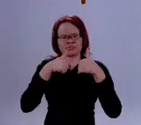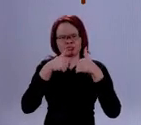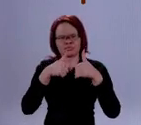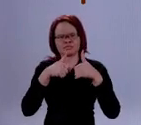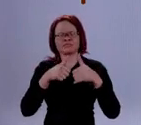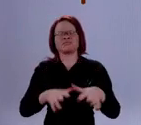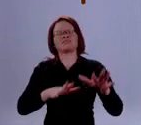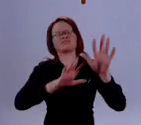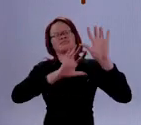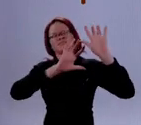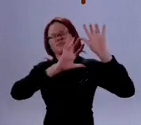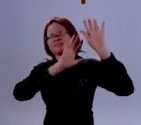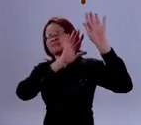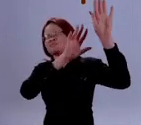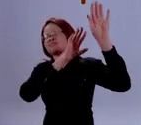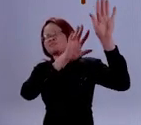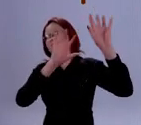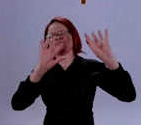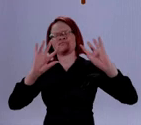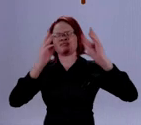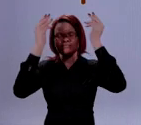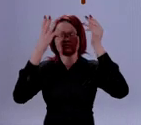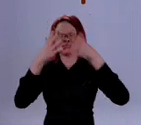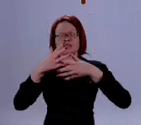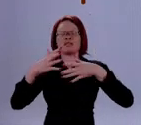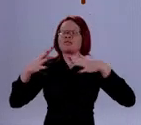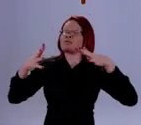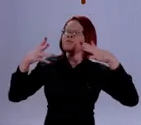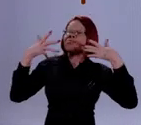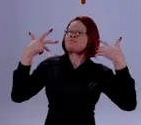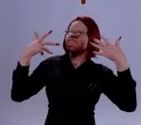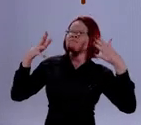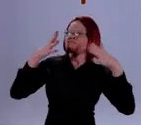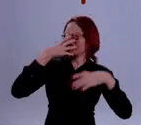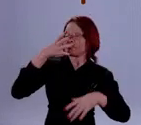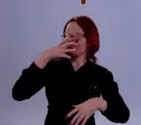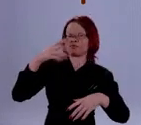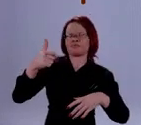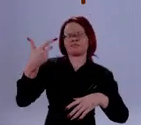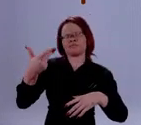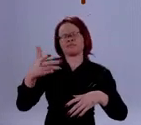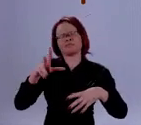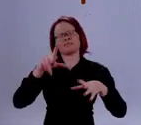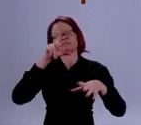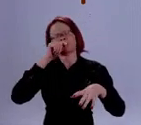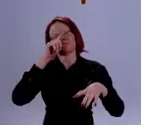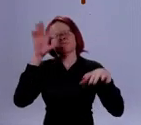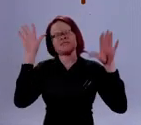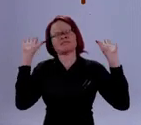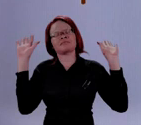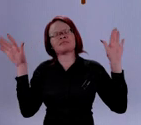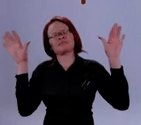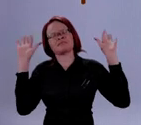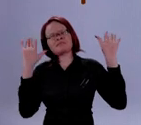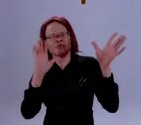vantagens da vida no campo o ar puro o cantar dos pássaros EA amabilidade